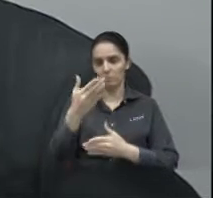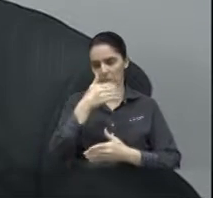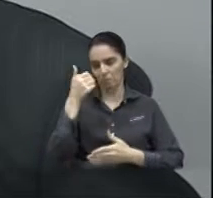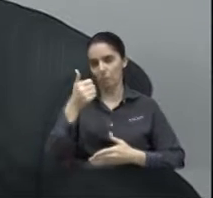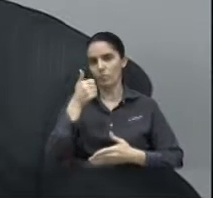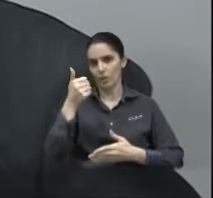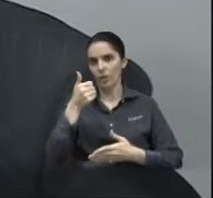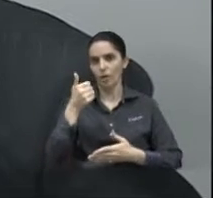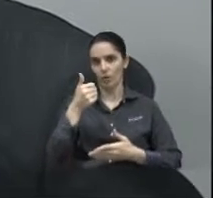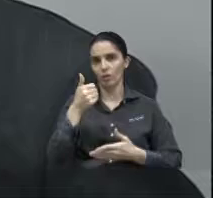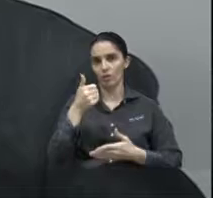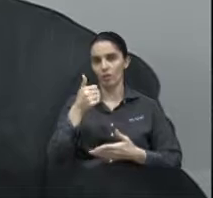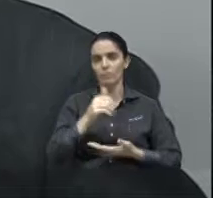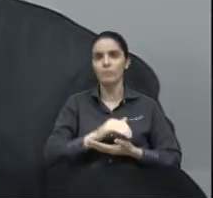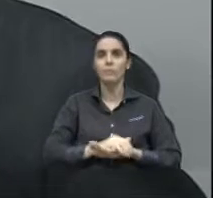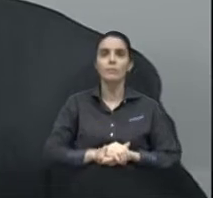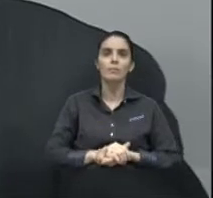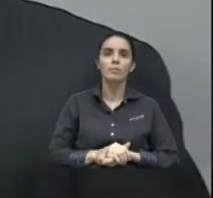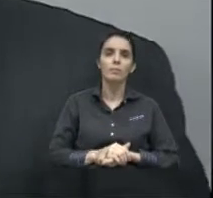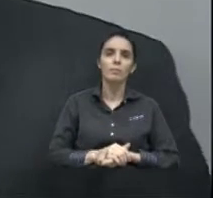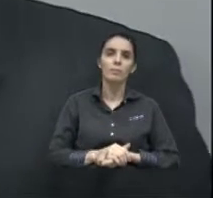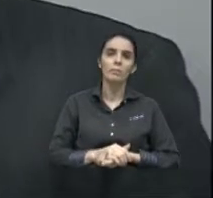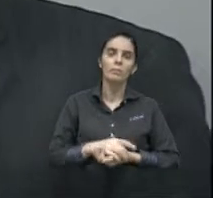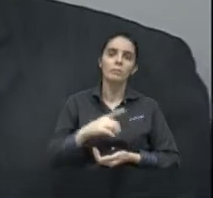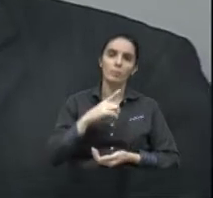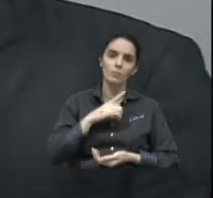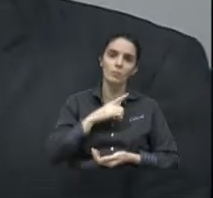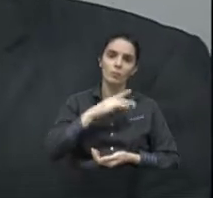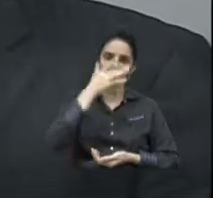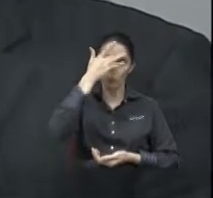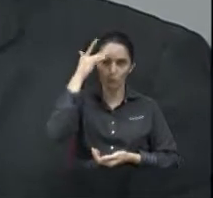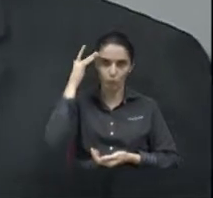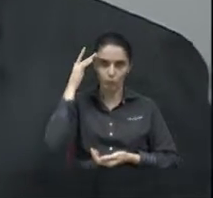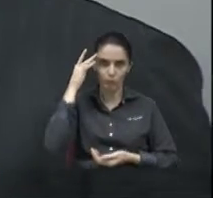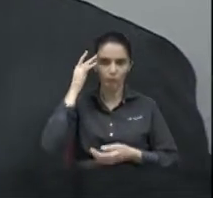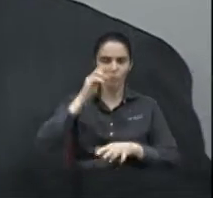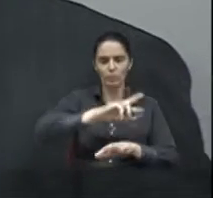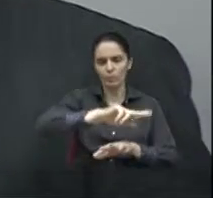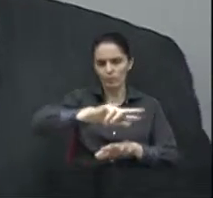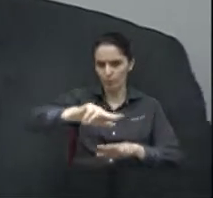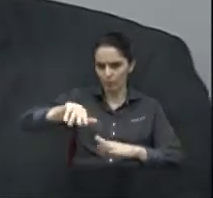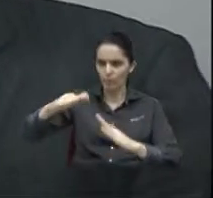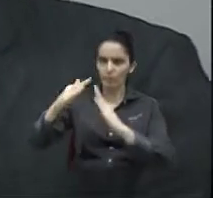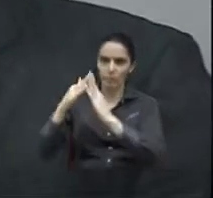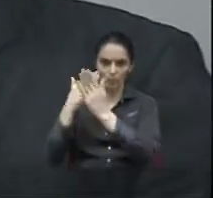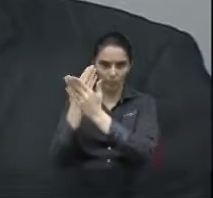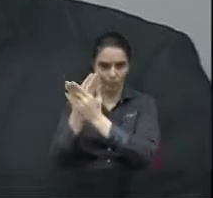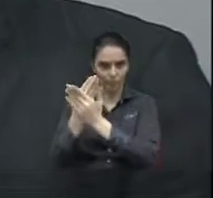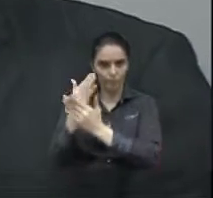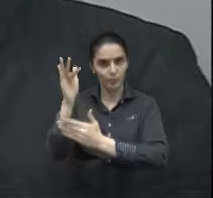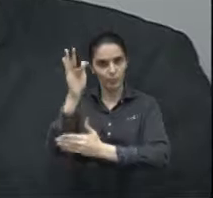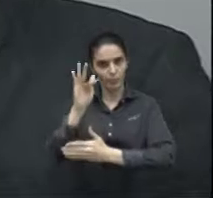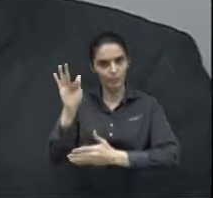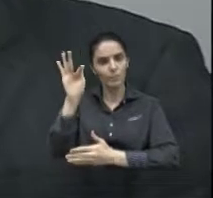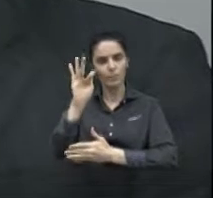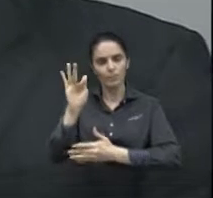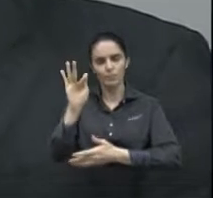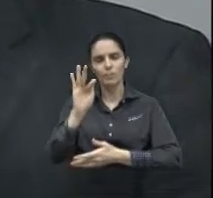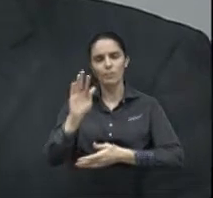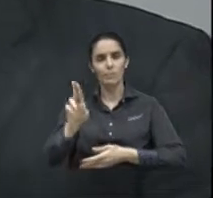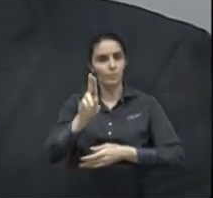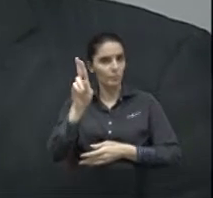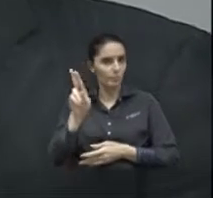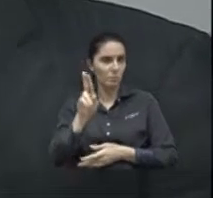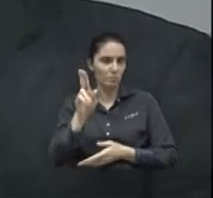ter estagiários da Unicamp, da Escola Einstein, do ISCA, enfim, de todas as universidades de Limeira. E isso só